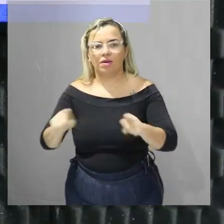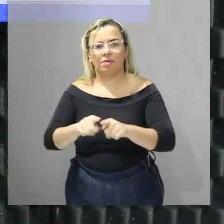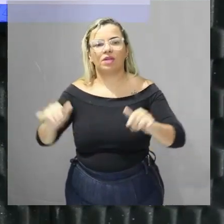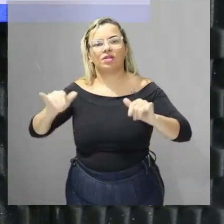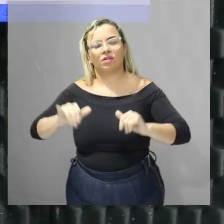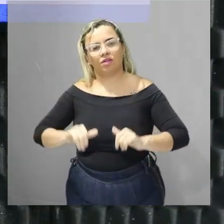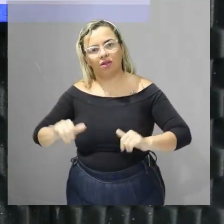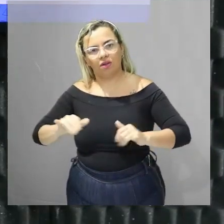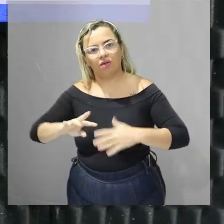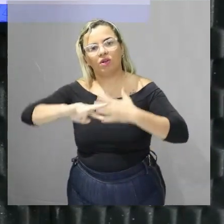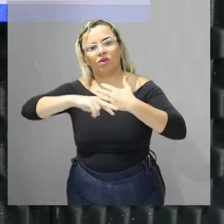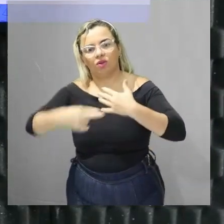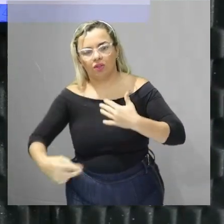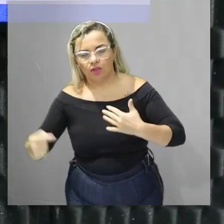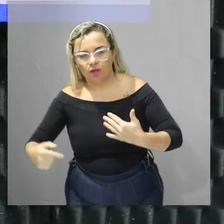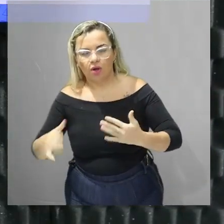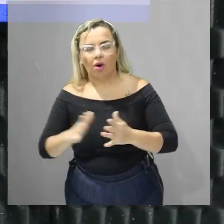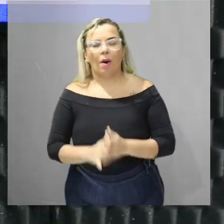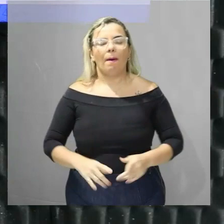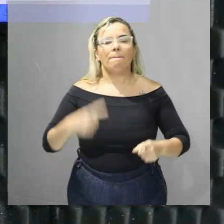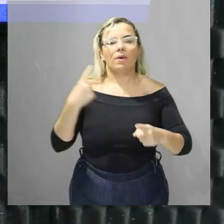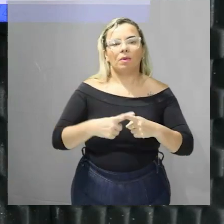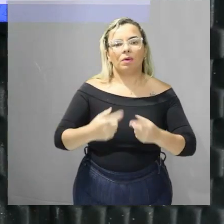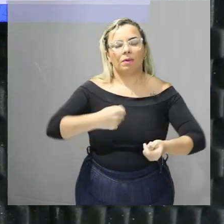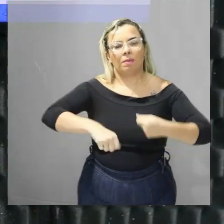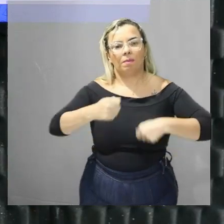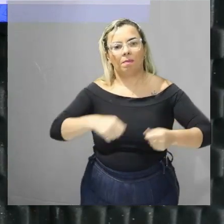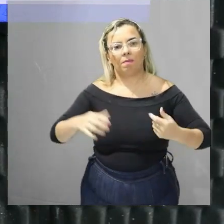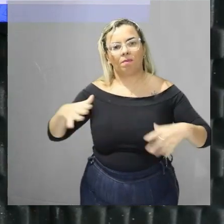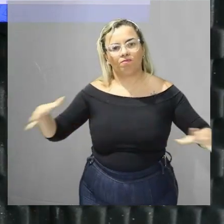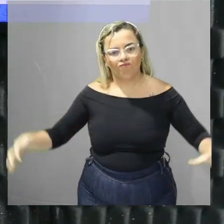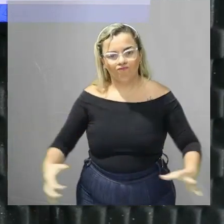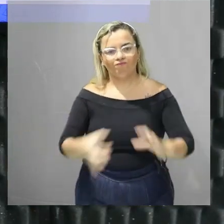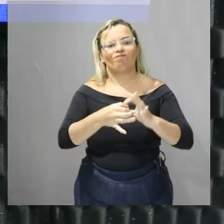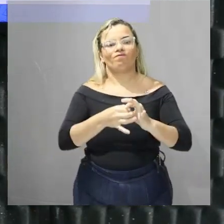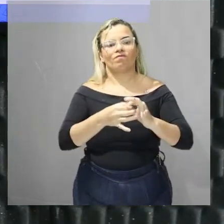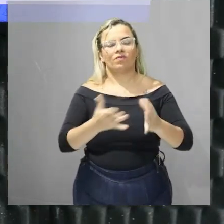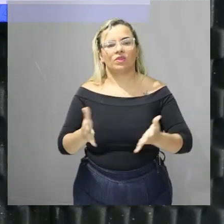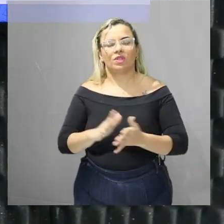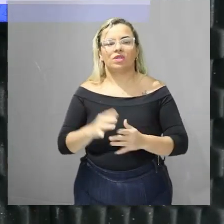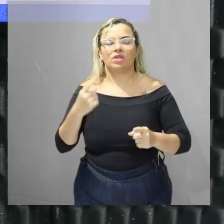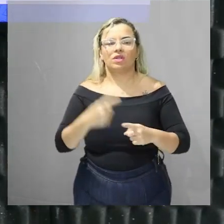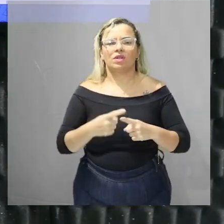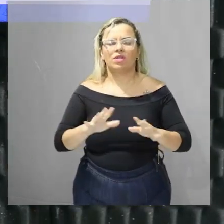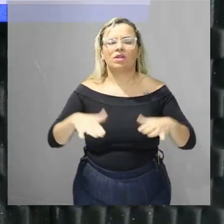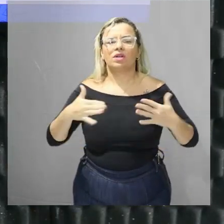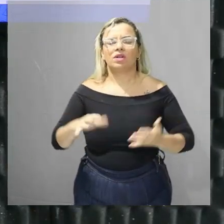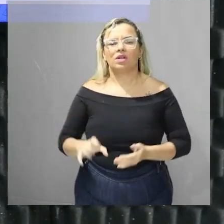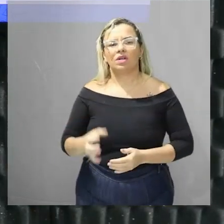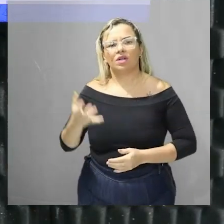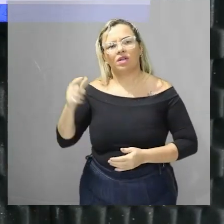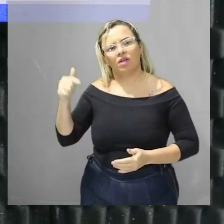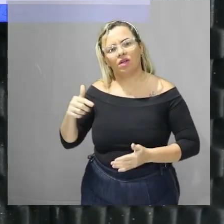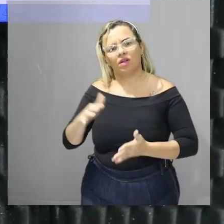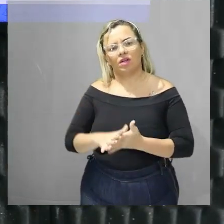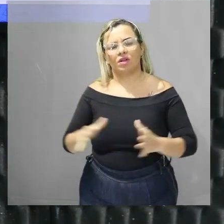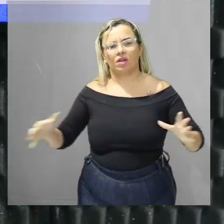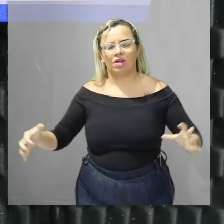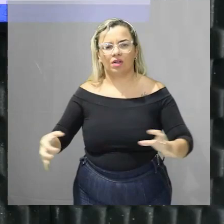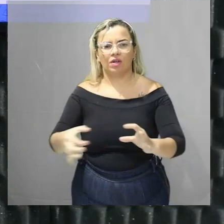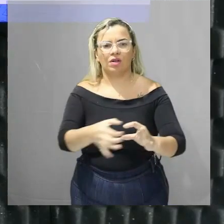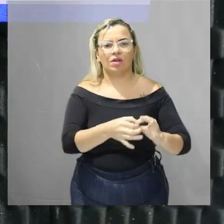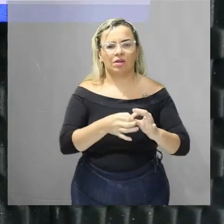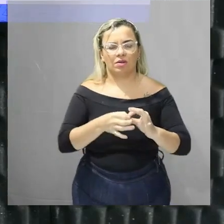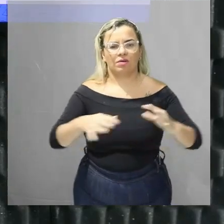as economias elas estão interligadas. Isso, galera, ocorre por quê, Marcos? Devido a principalmente uma maior ligação entre